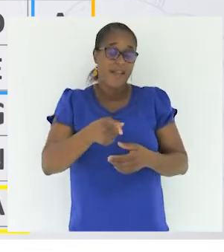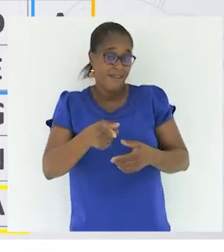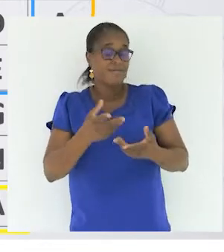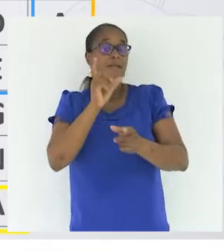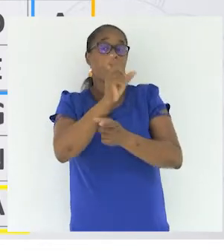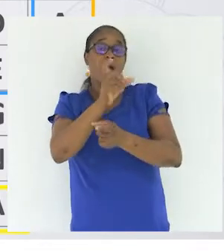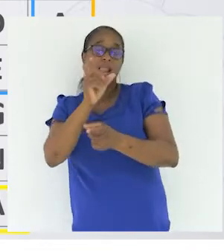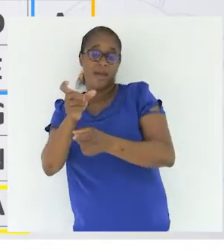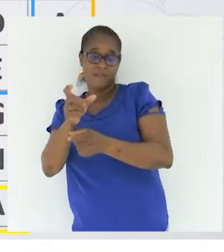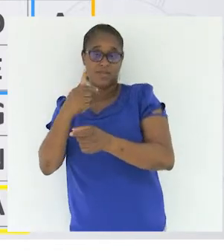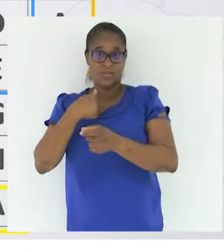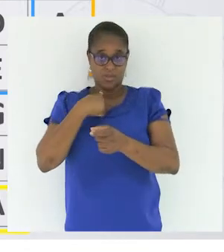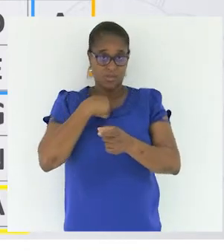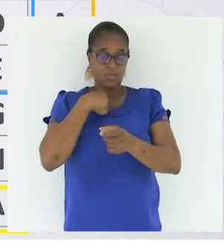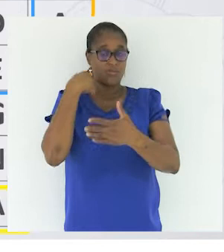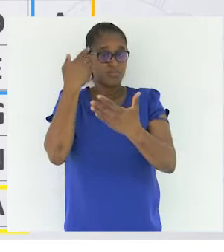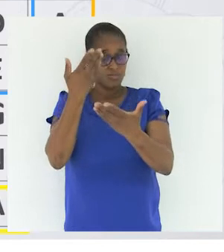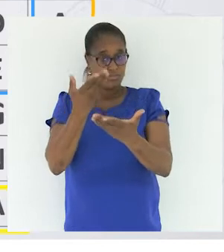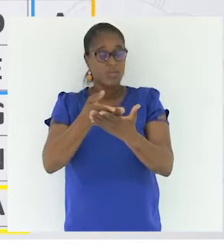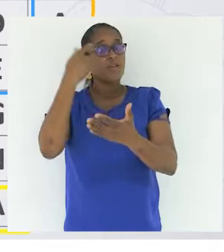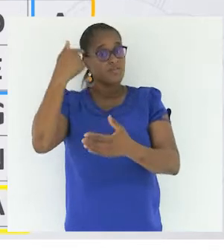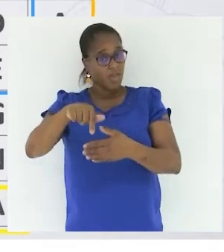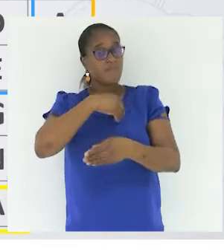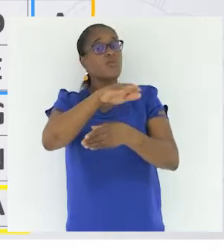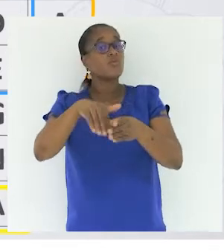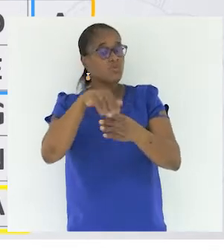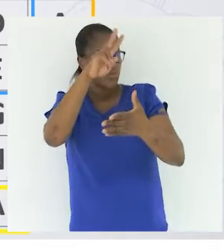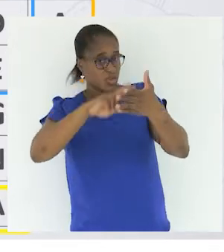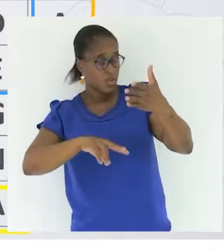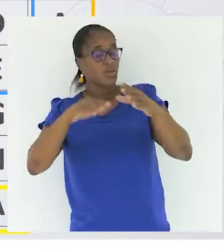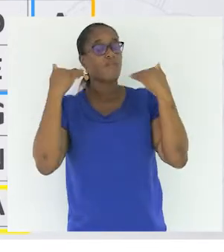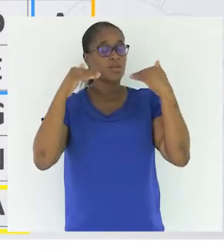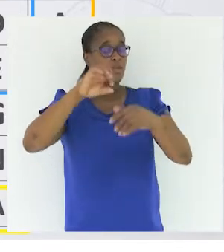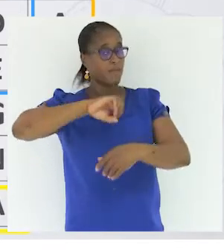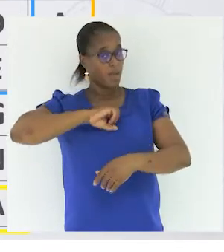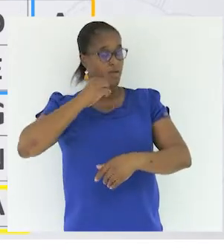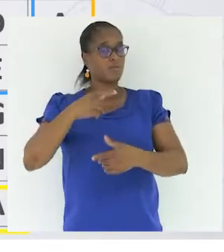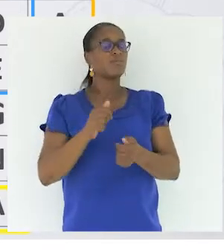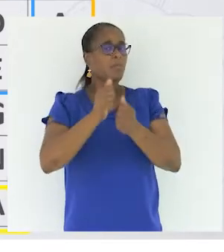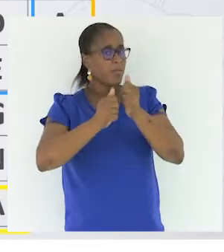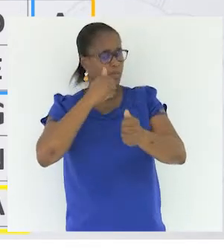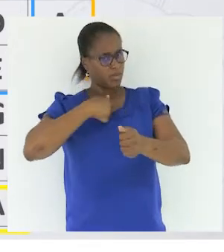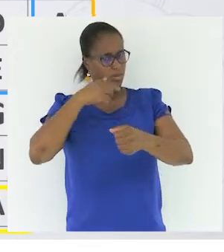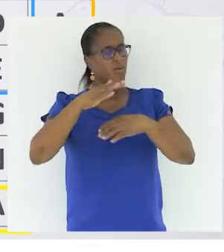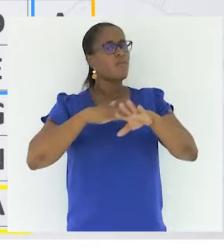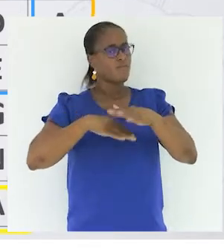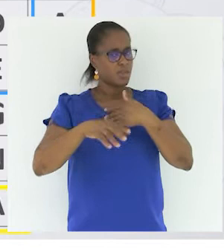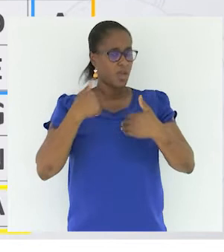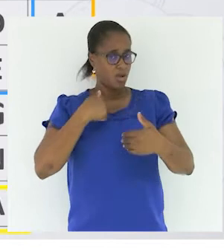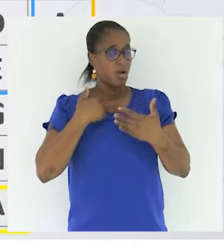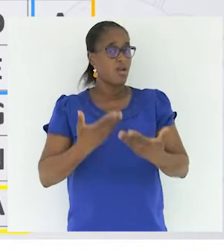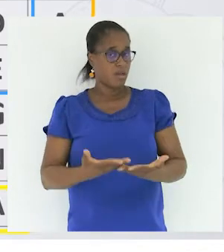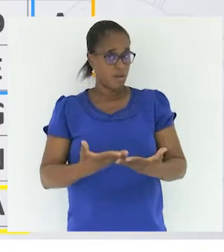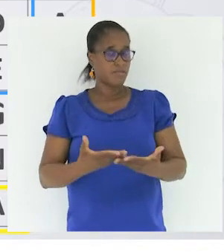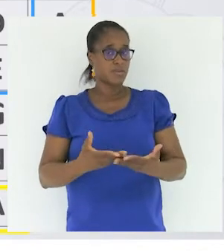as palavras que eu devo incluir no meu texto informativo, no meu folheto que eu fiz. Agora eu vou